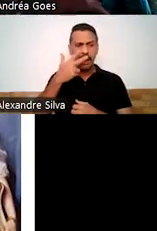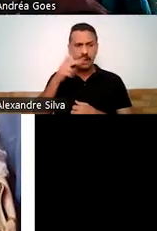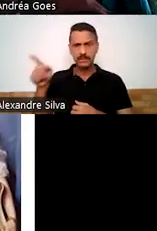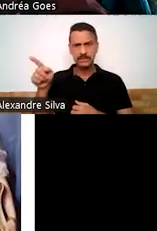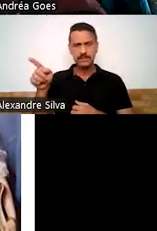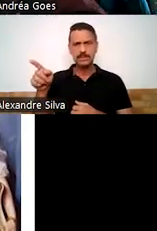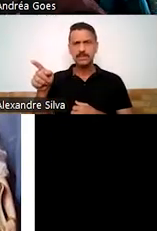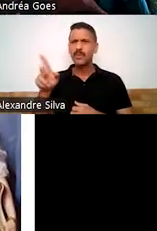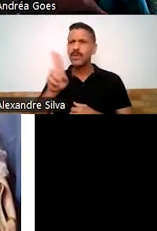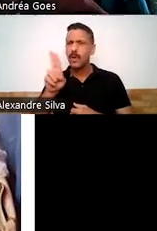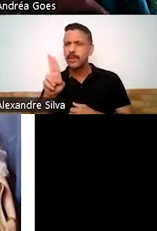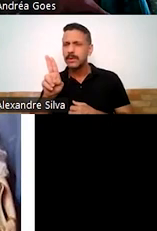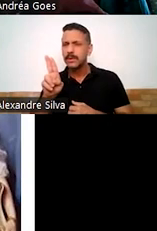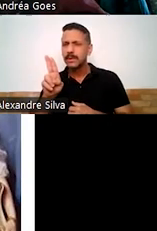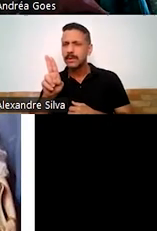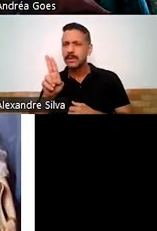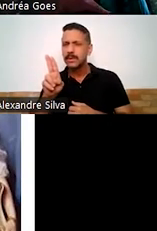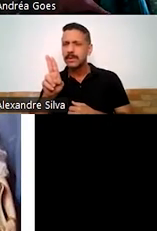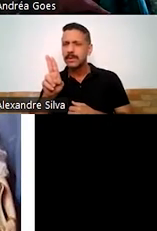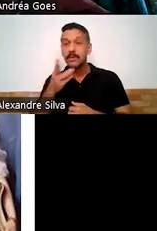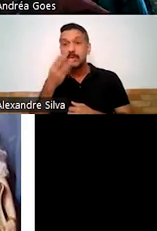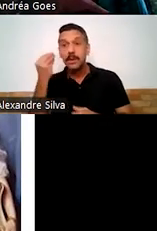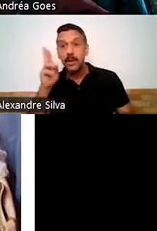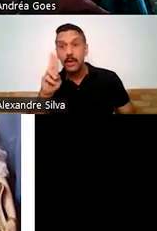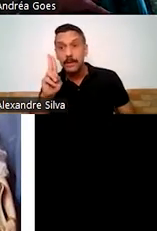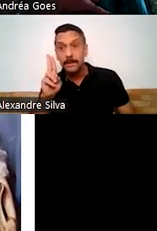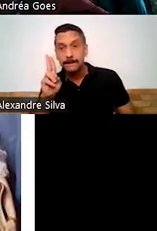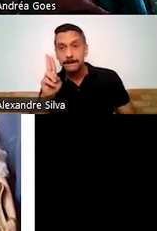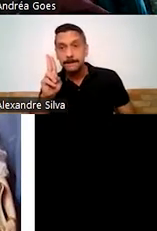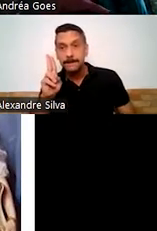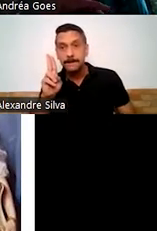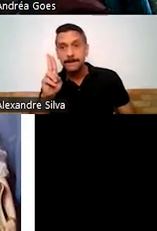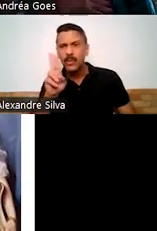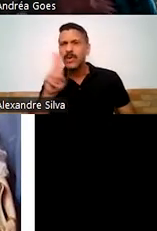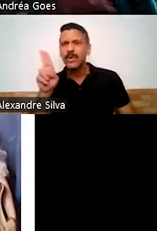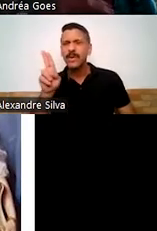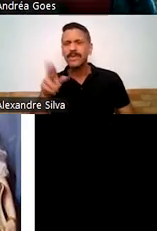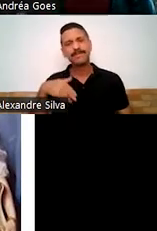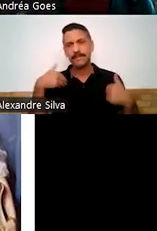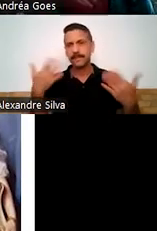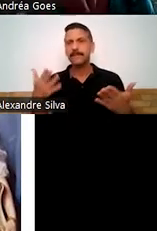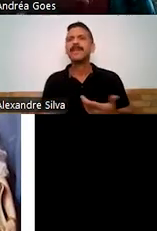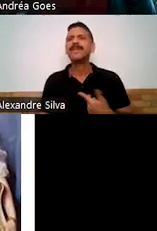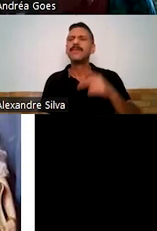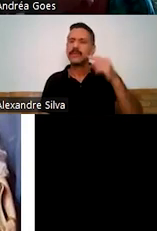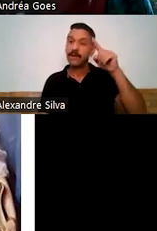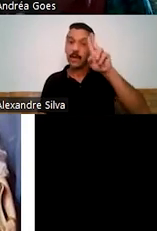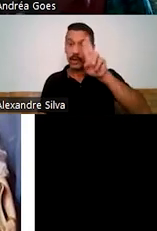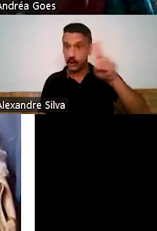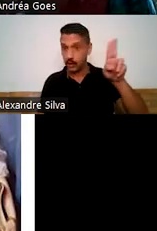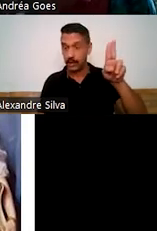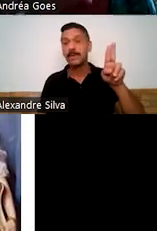qual era o nome dele? Acabei de esquecer o nome dele. Bom, já vai vir o nome dele, o